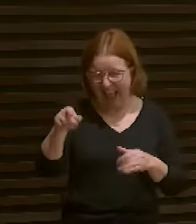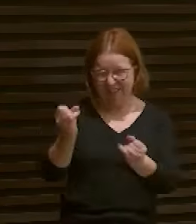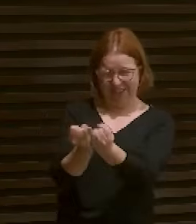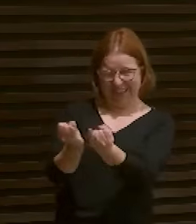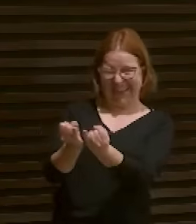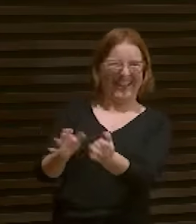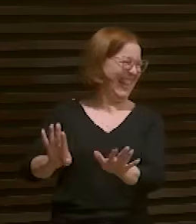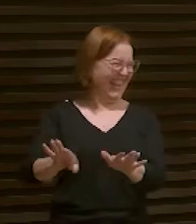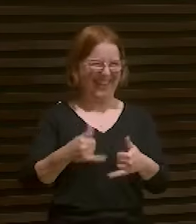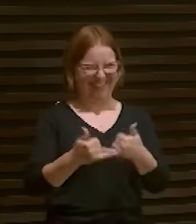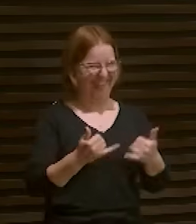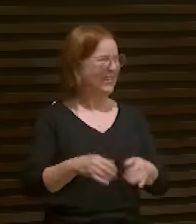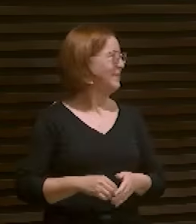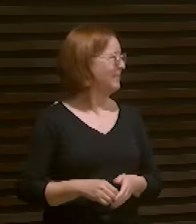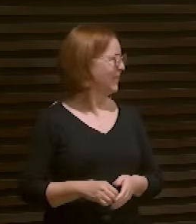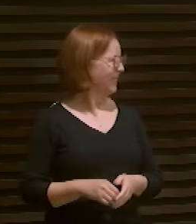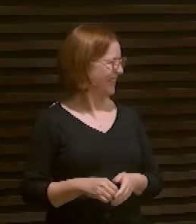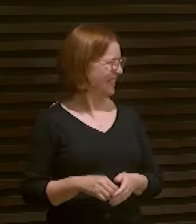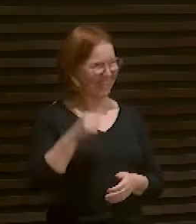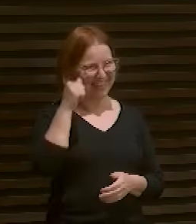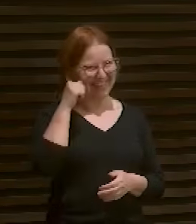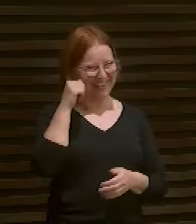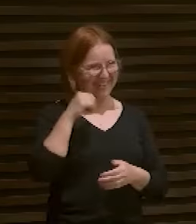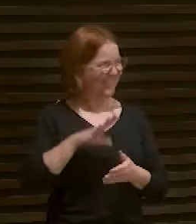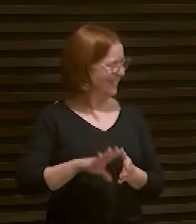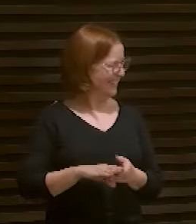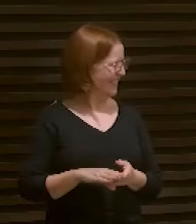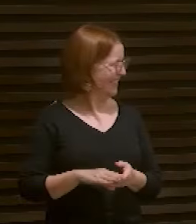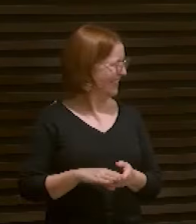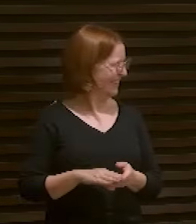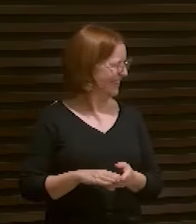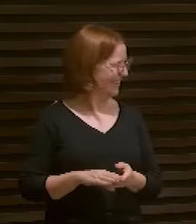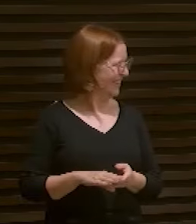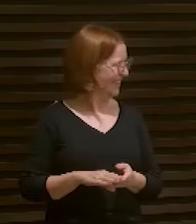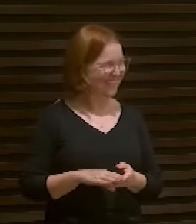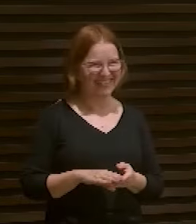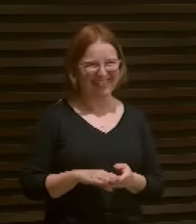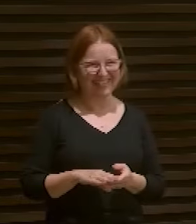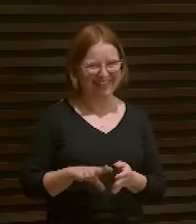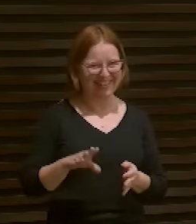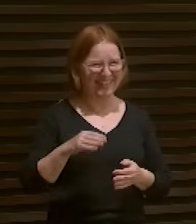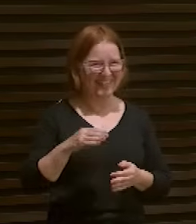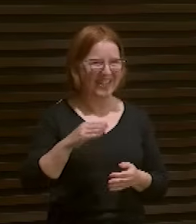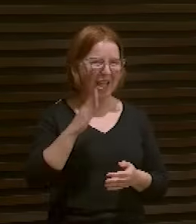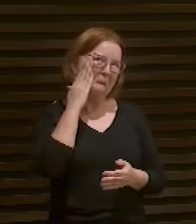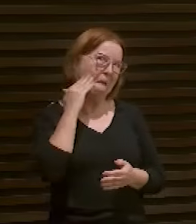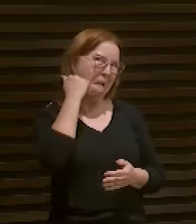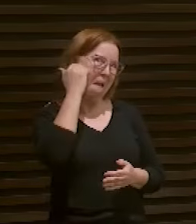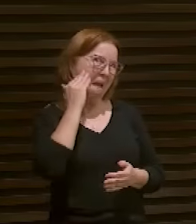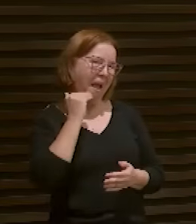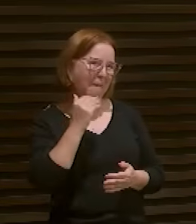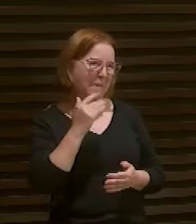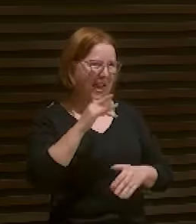Hã? As irmãs têm um reboco, está dizendo aqui. Não, sem reboco. Eu vou trazer a espátula que eu usava lá na oficina para raspar